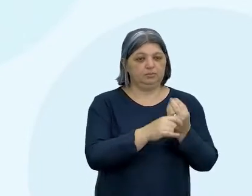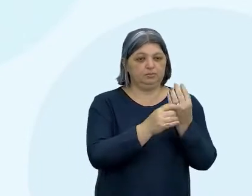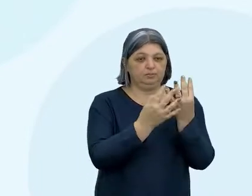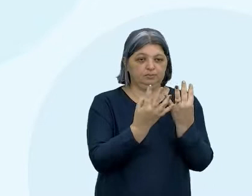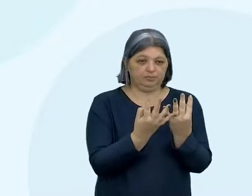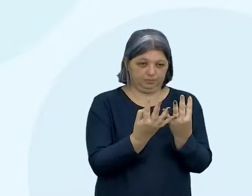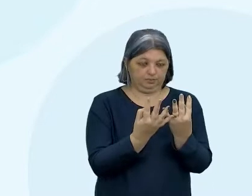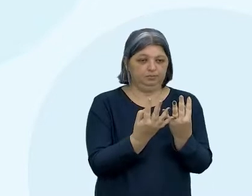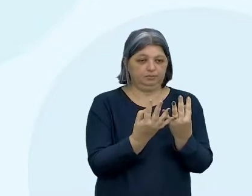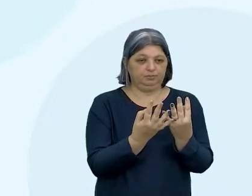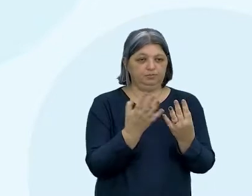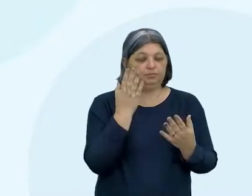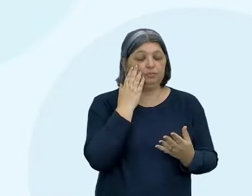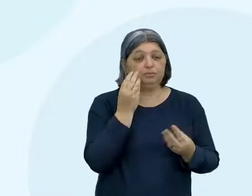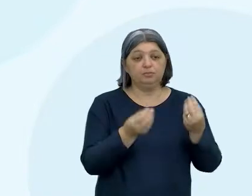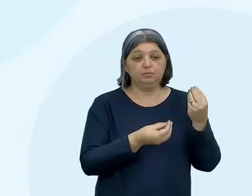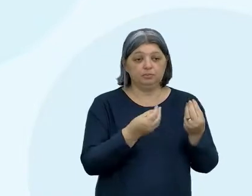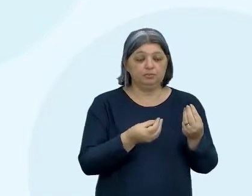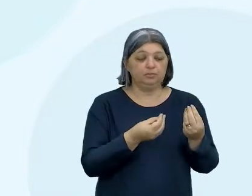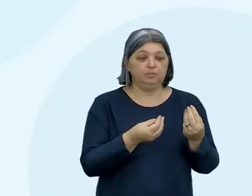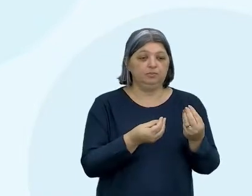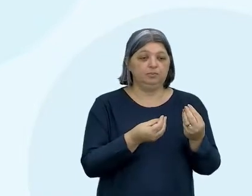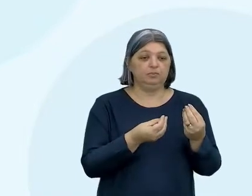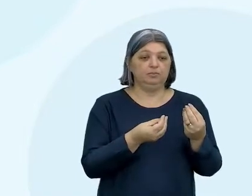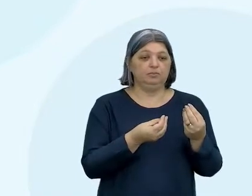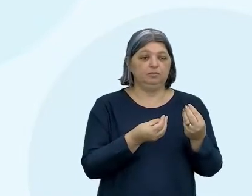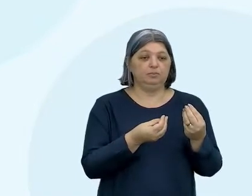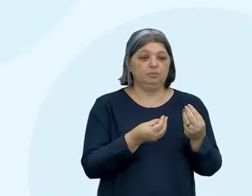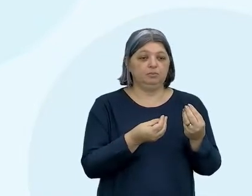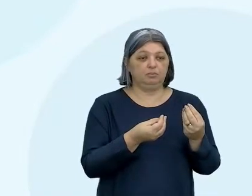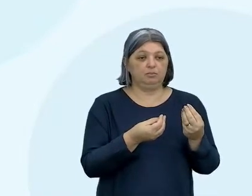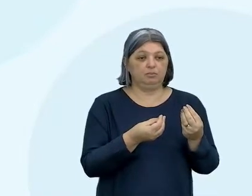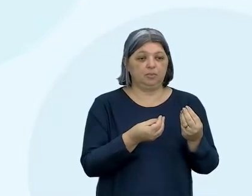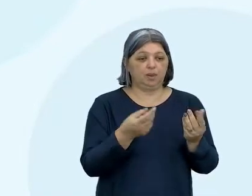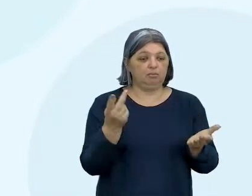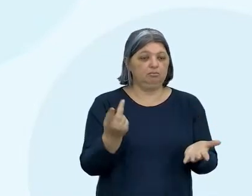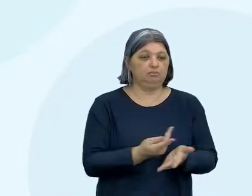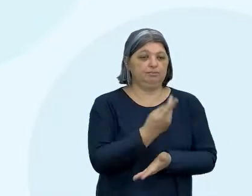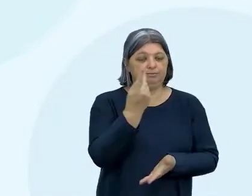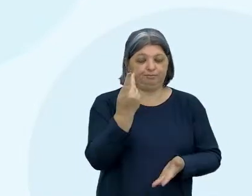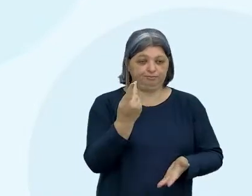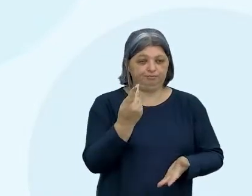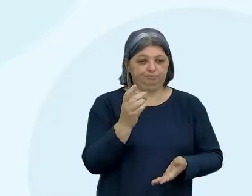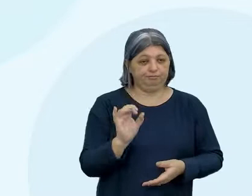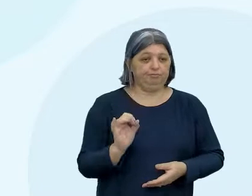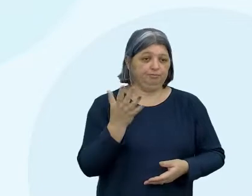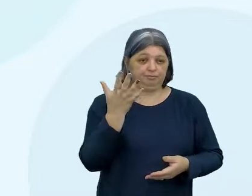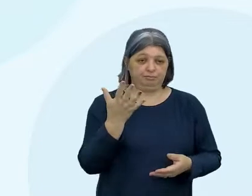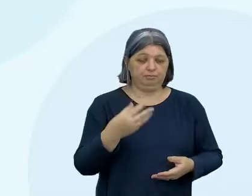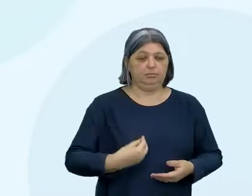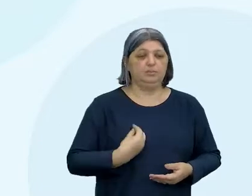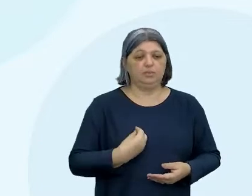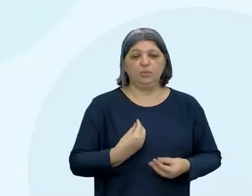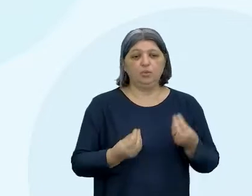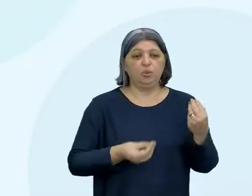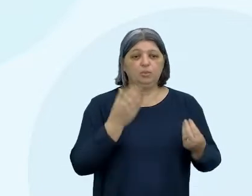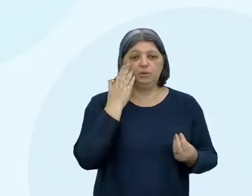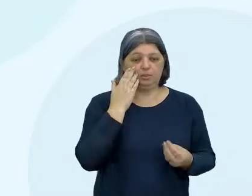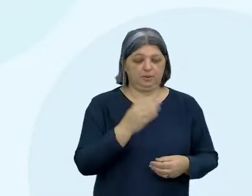gente lida quando há algo imprevisto, quando algum imprevisto acontece na nossa vida? Como que a gente lida com